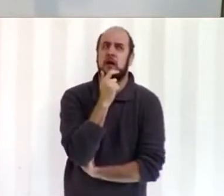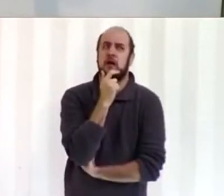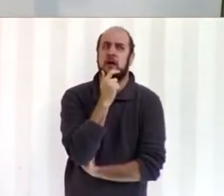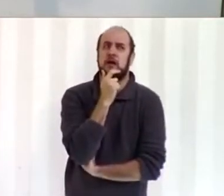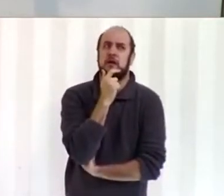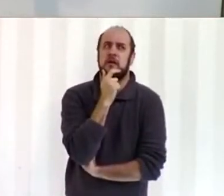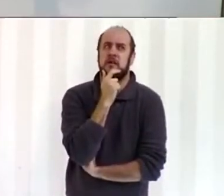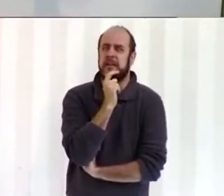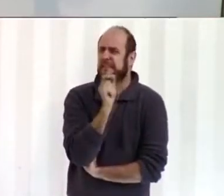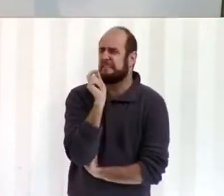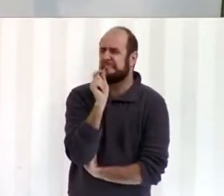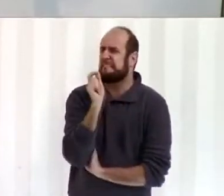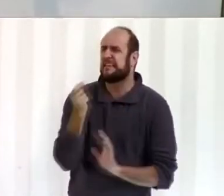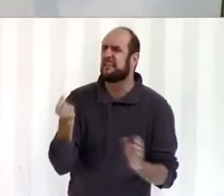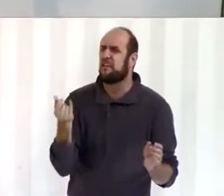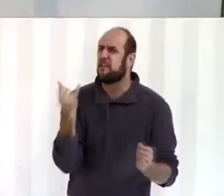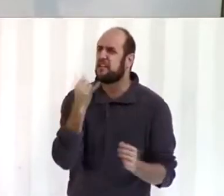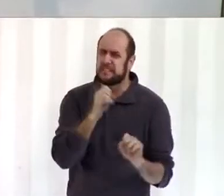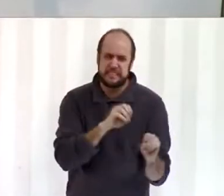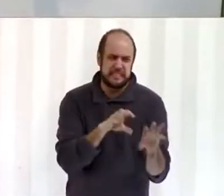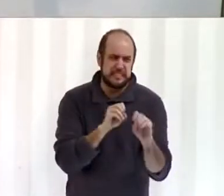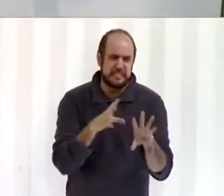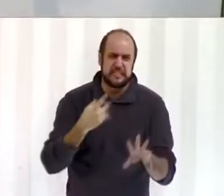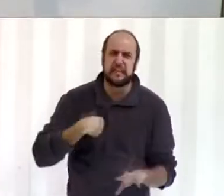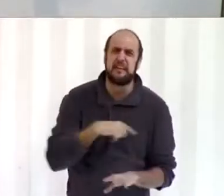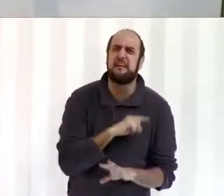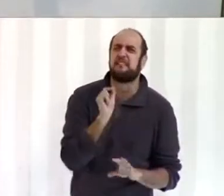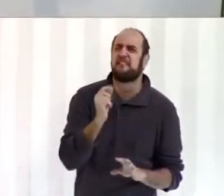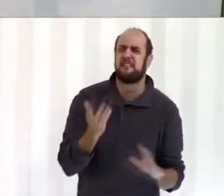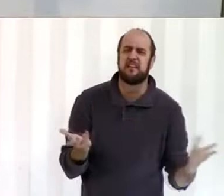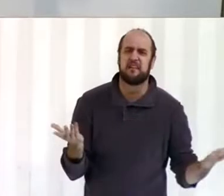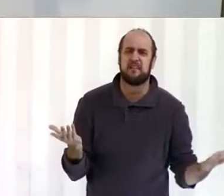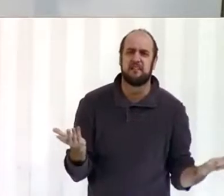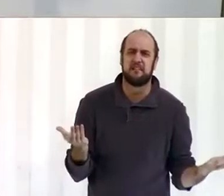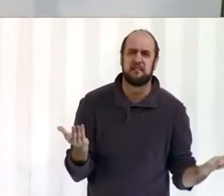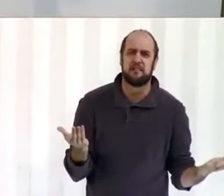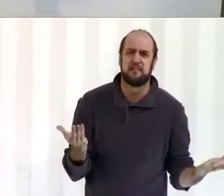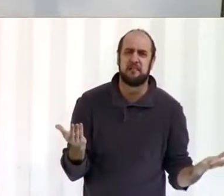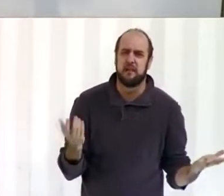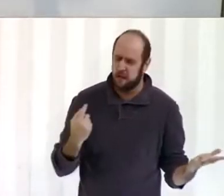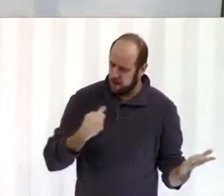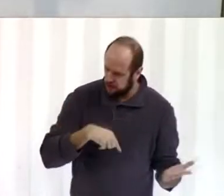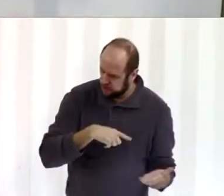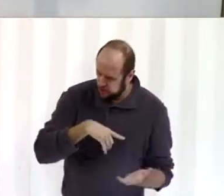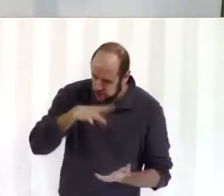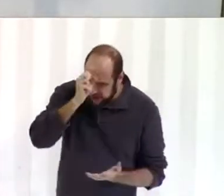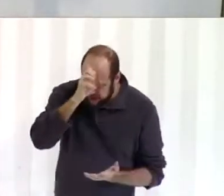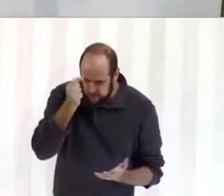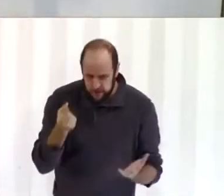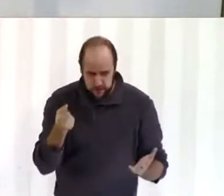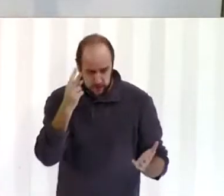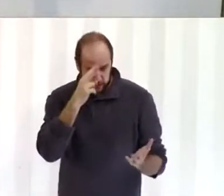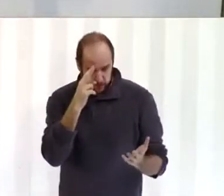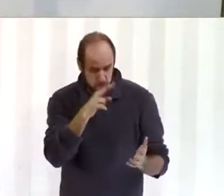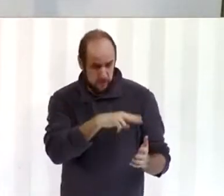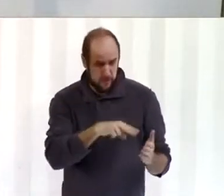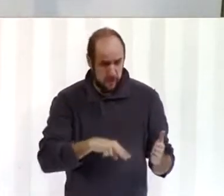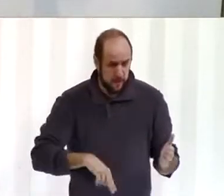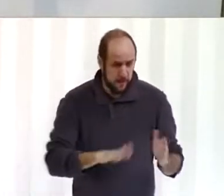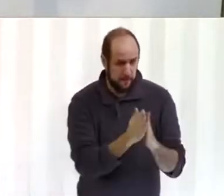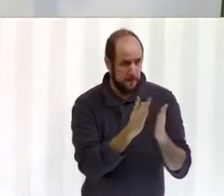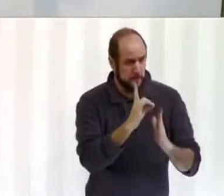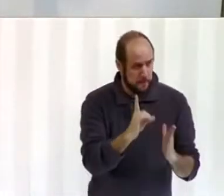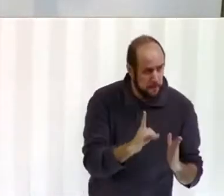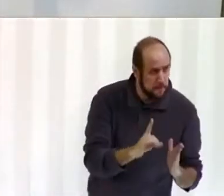o que essa história pode nos ensinar? Por que o Espírito Santo nos deixou esse relato